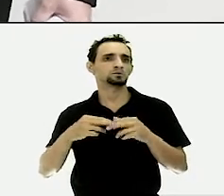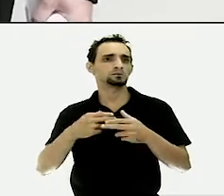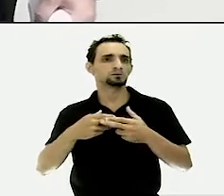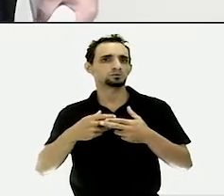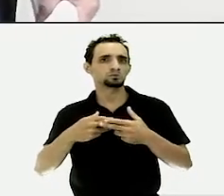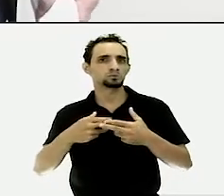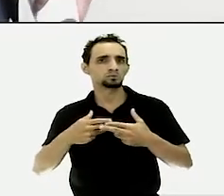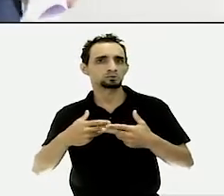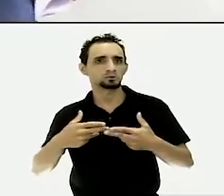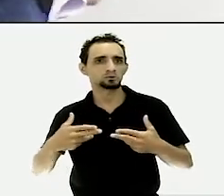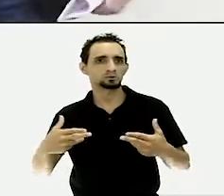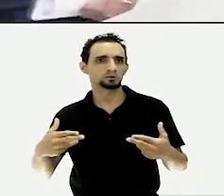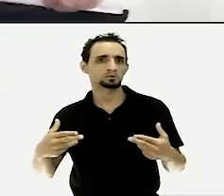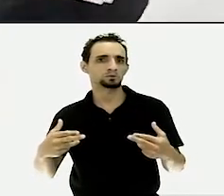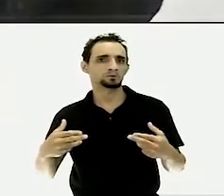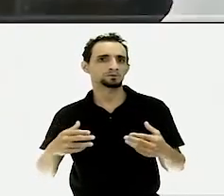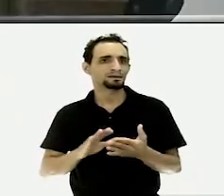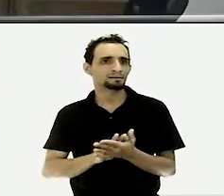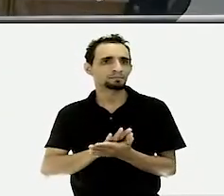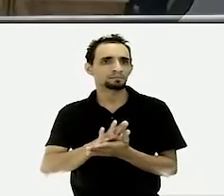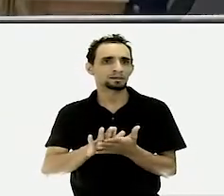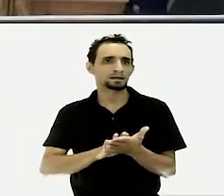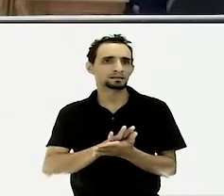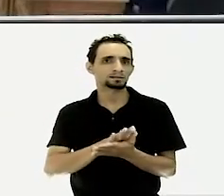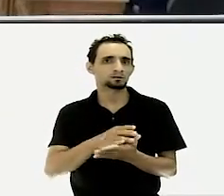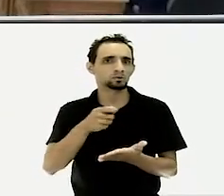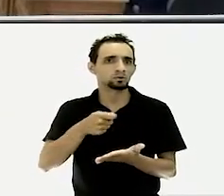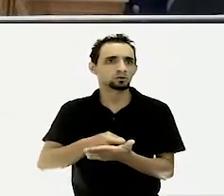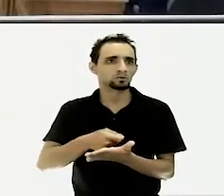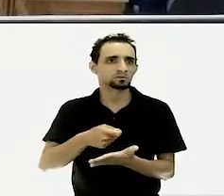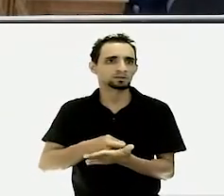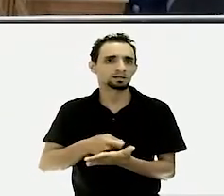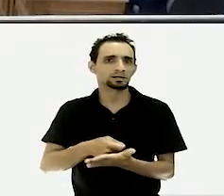o tempo, porque senão quem está na tribuna fica prejudicado.